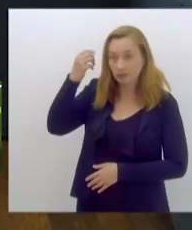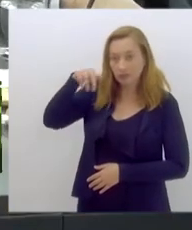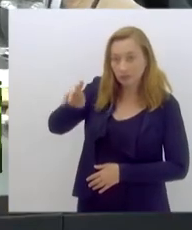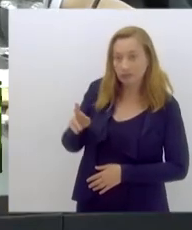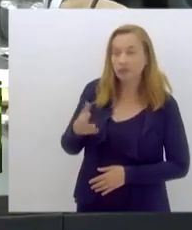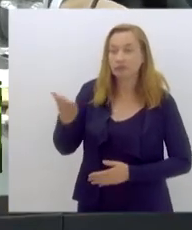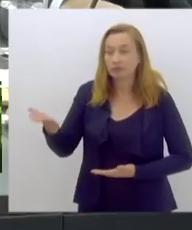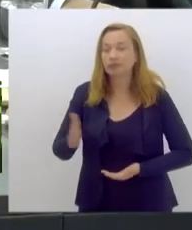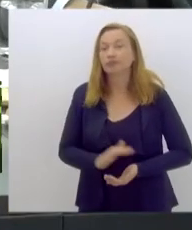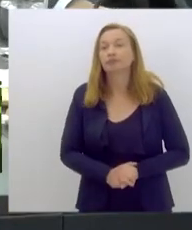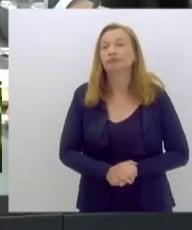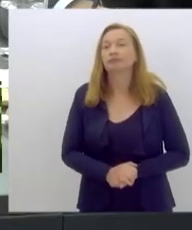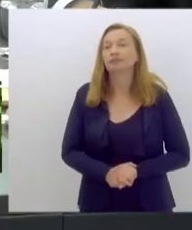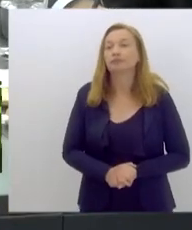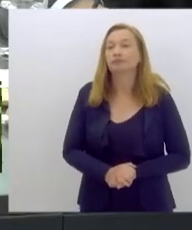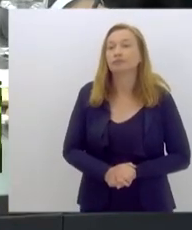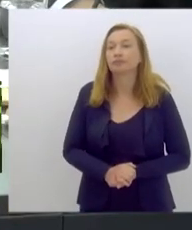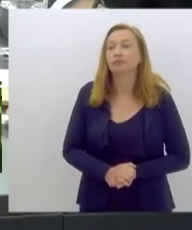Eliomar.